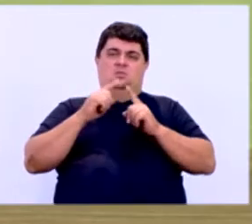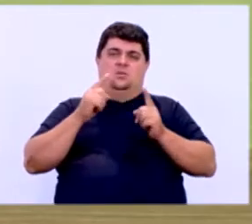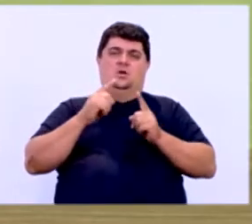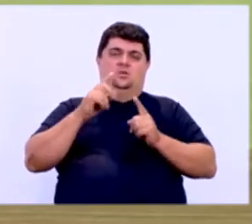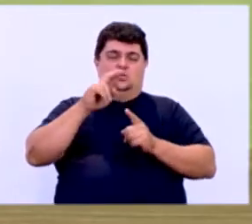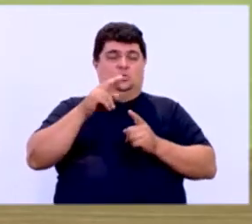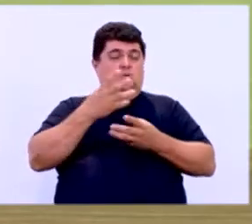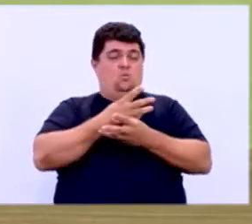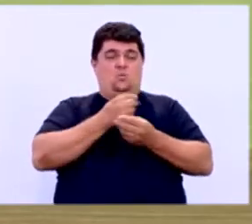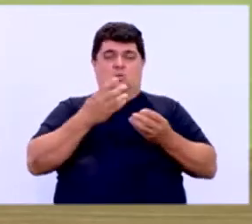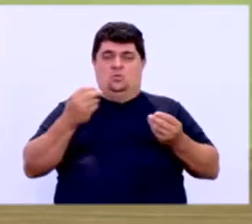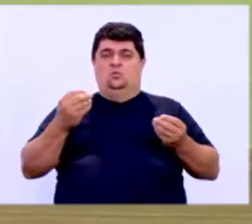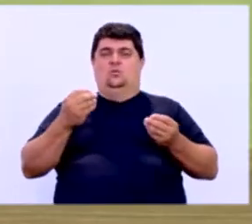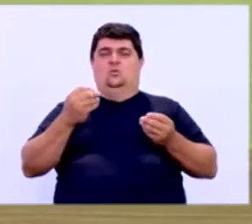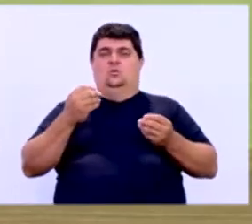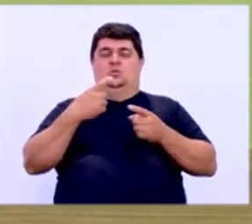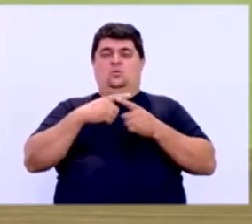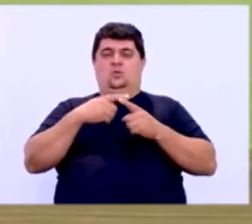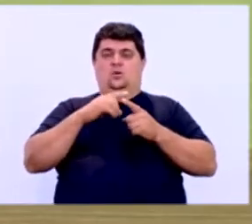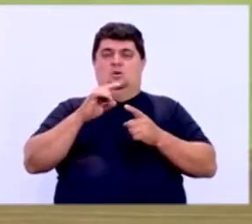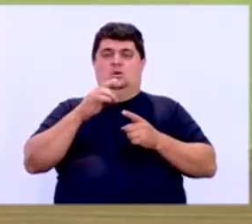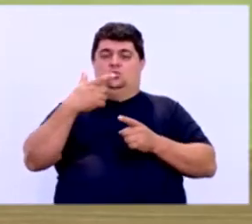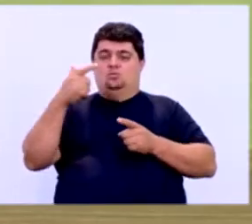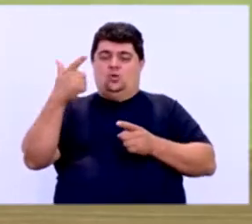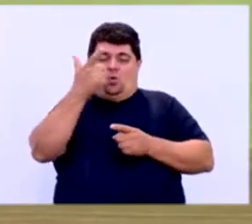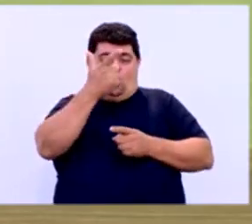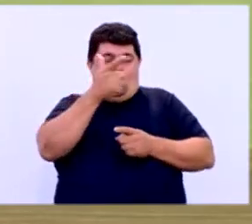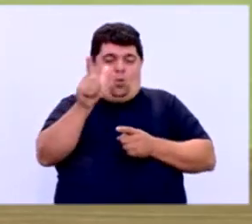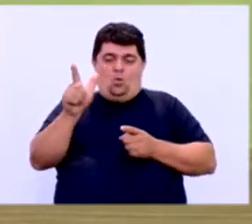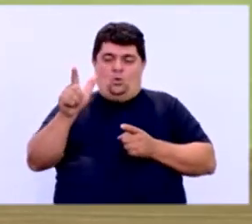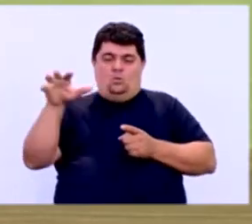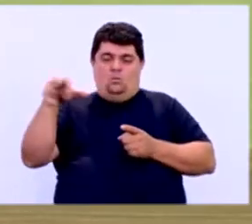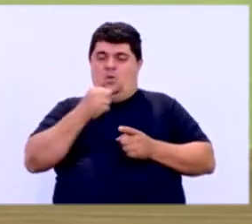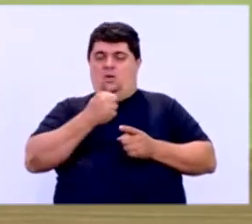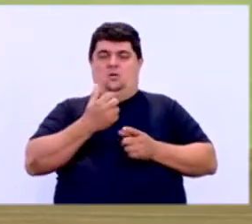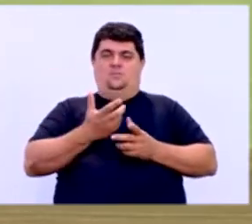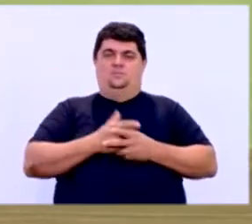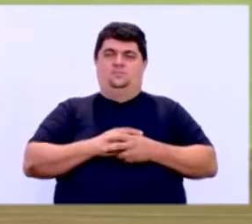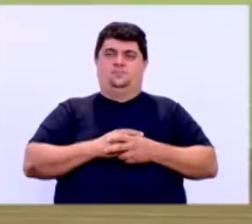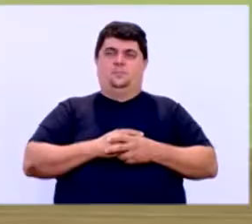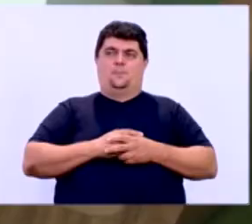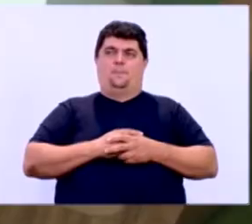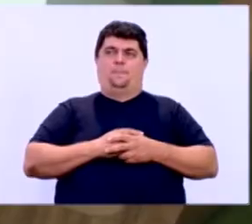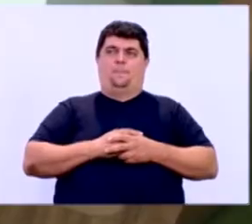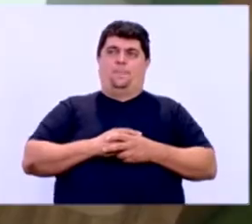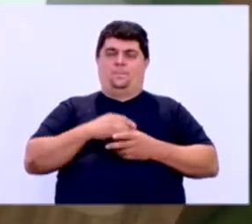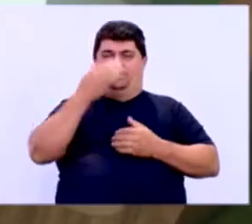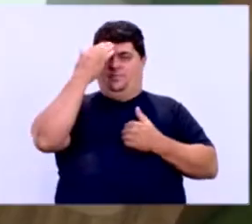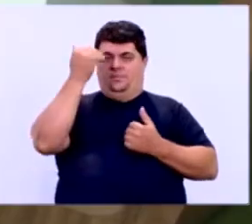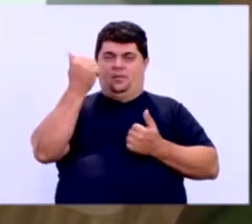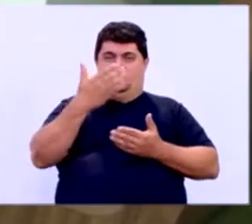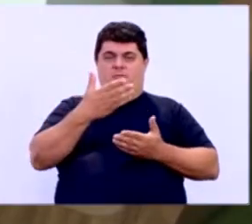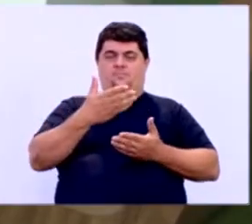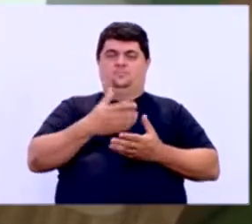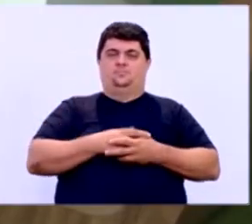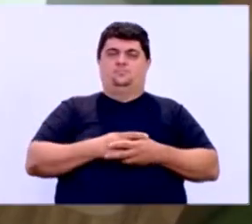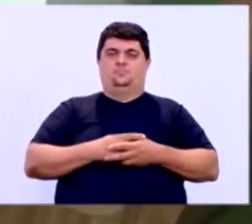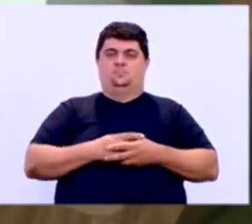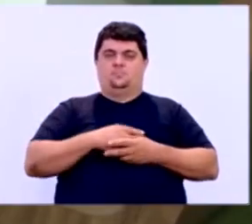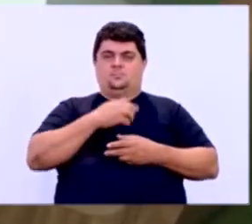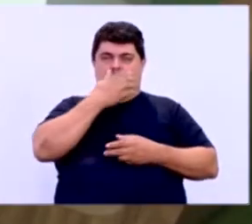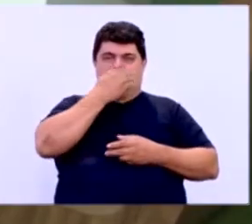muitas vezes a opção do empresário. Obrigado, professor, é isso mesmo, né?